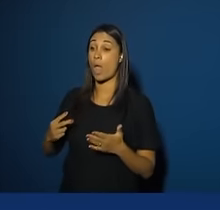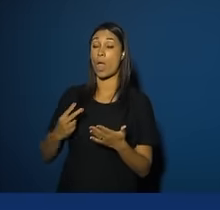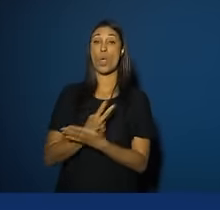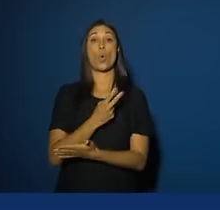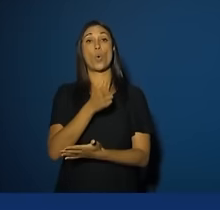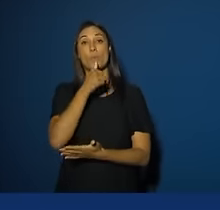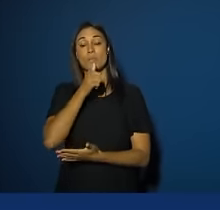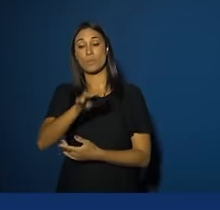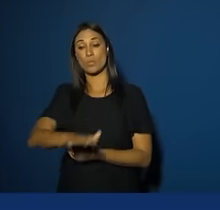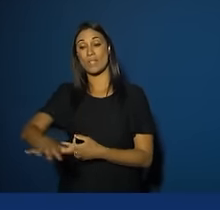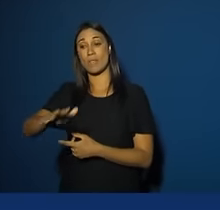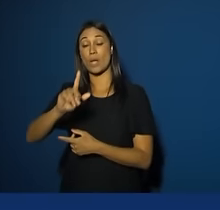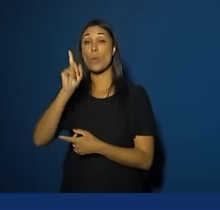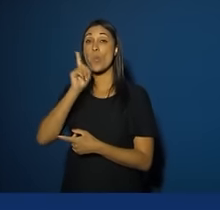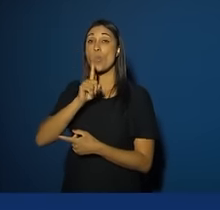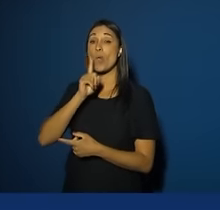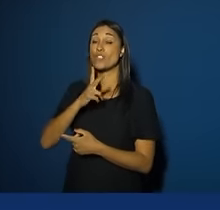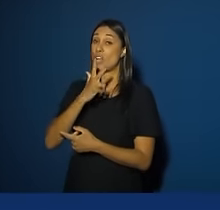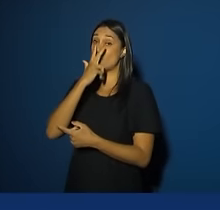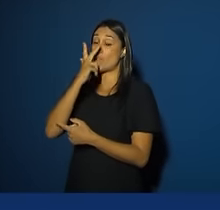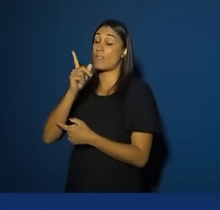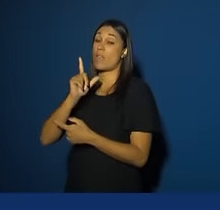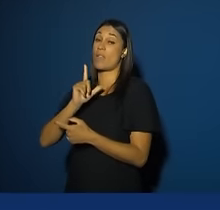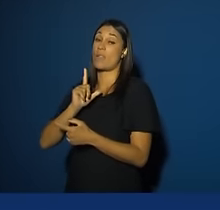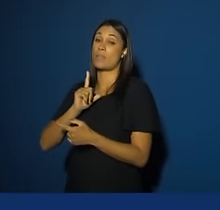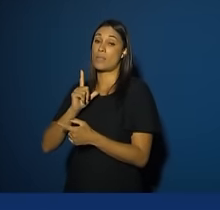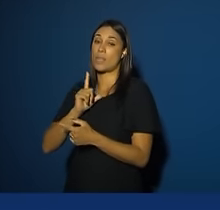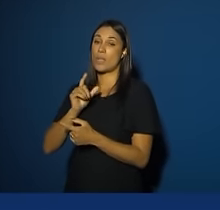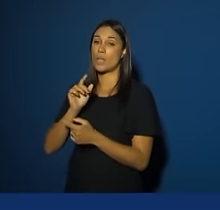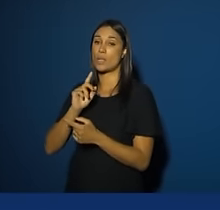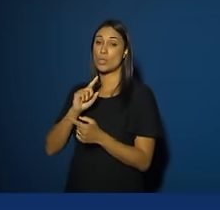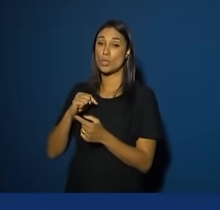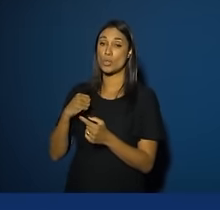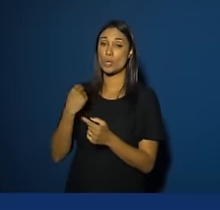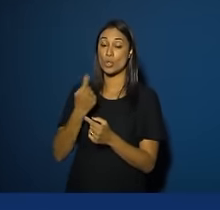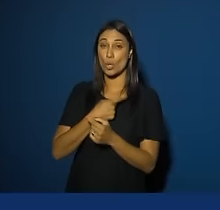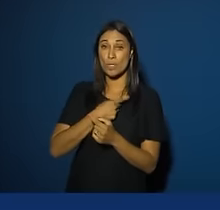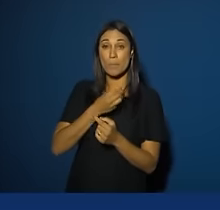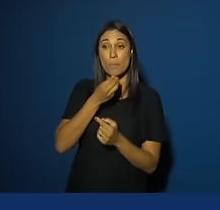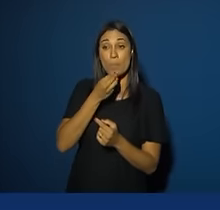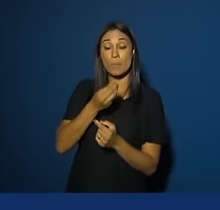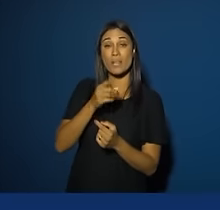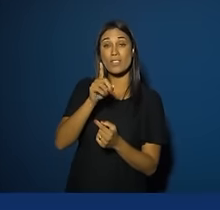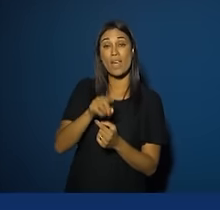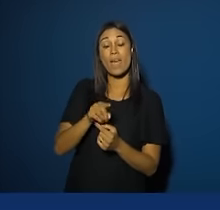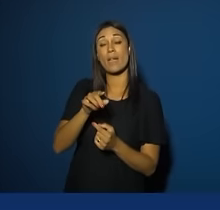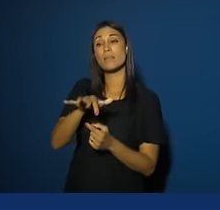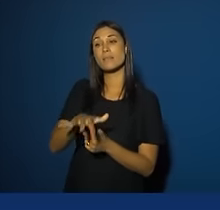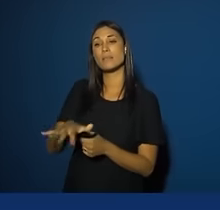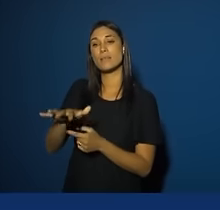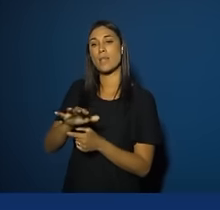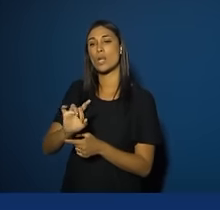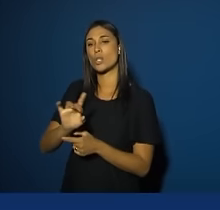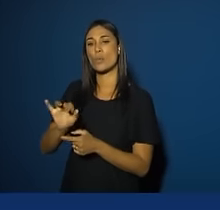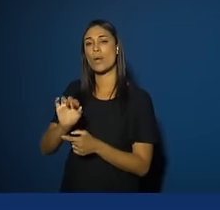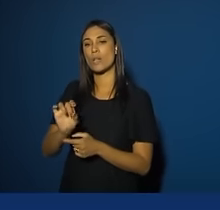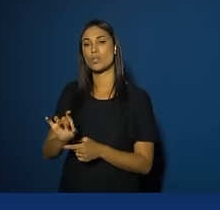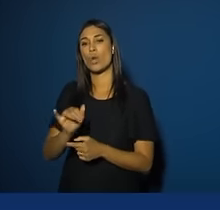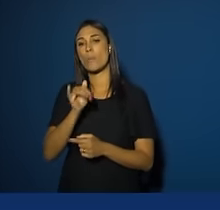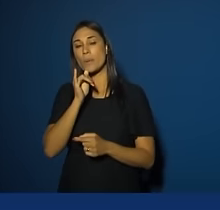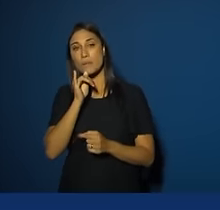cenário dos Estados Unidos, a gente achava que ia ter uma recessão. Nossa maior probabilidade era um cenário de recessão, não era um cenário soft